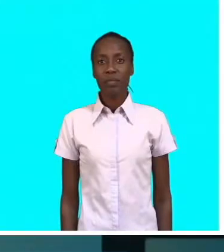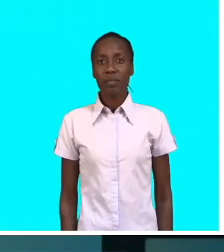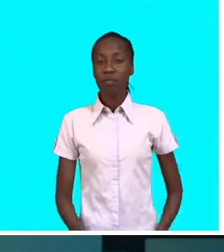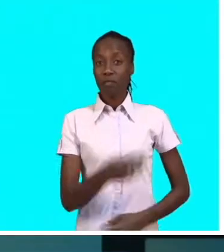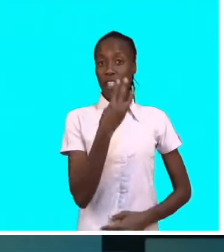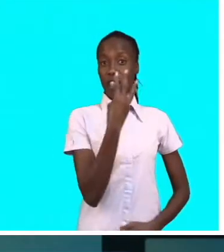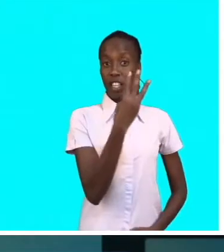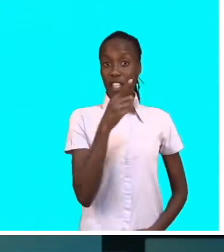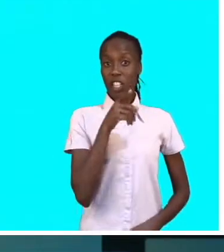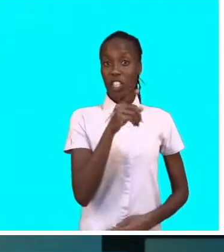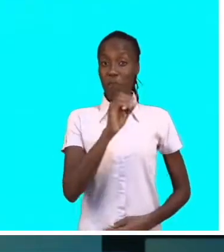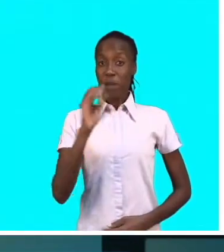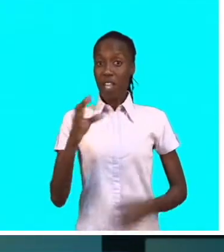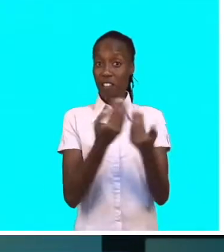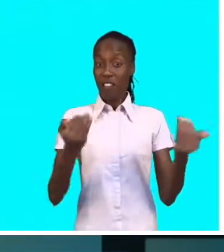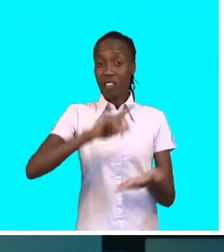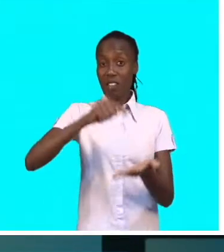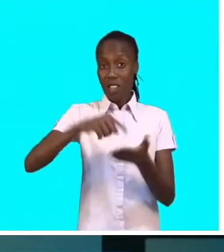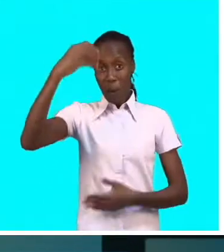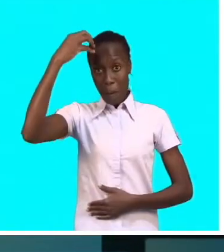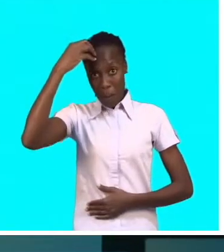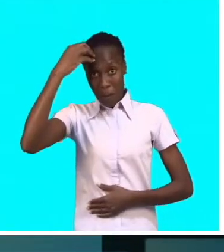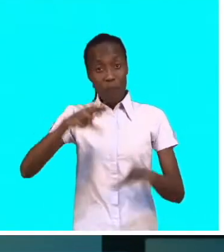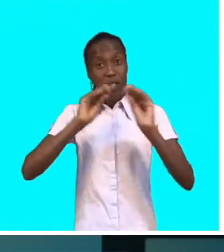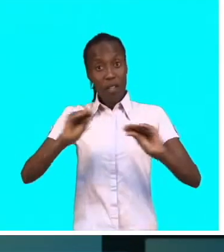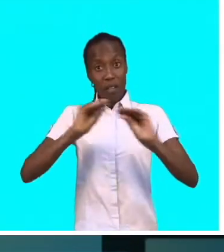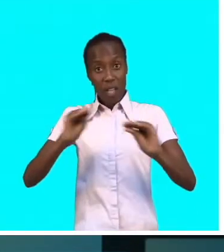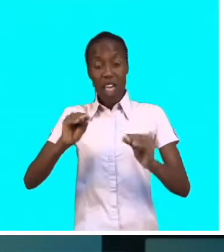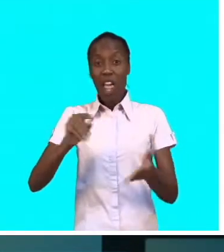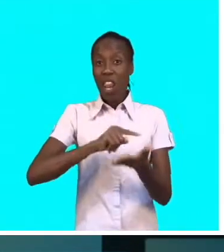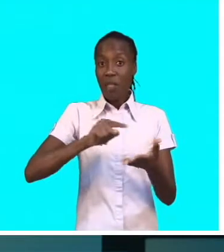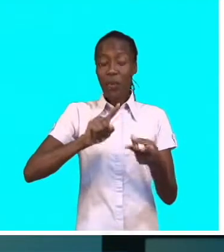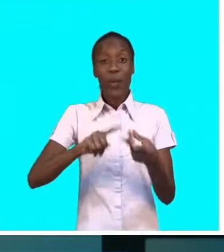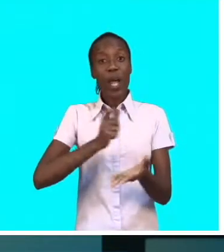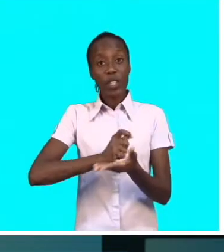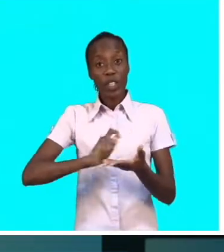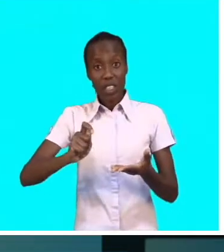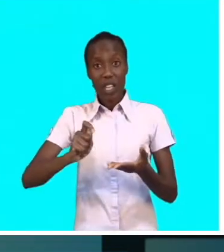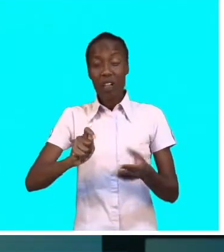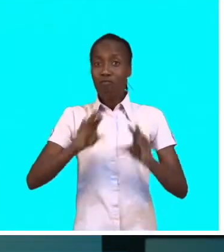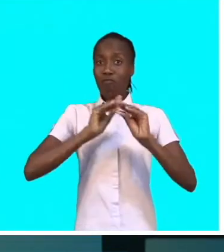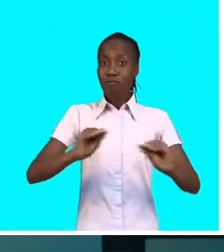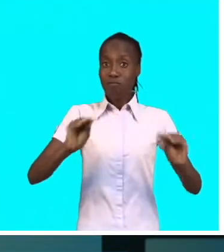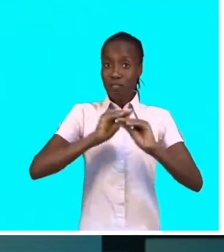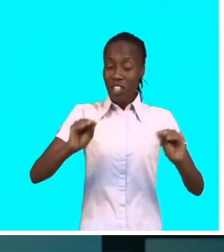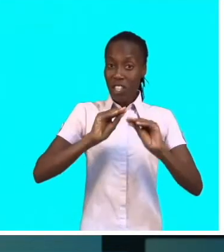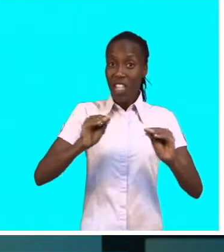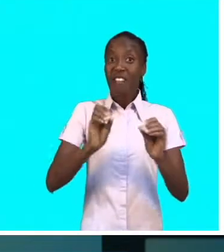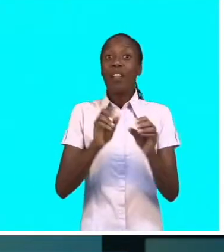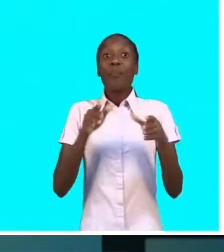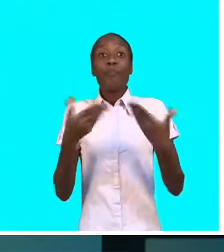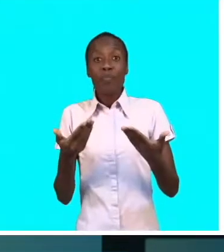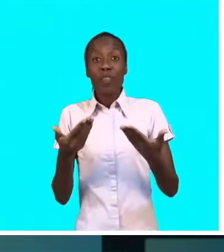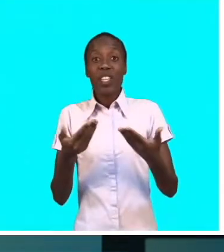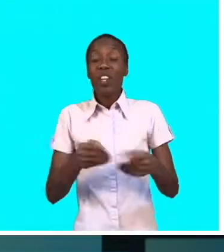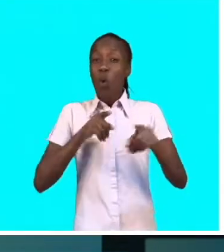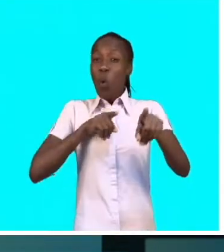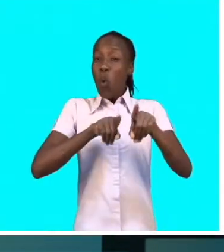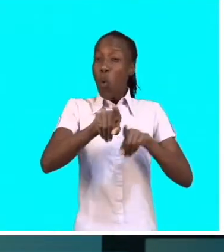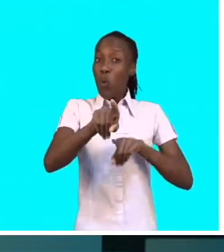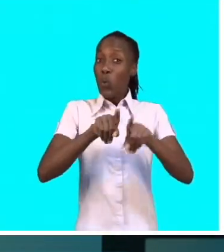3.000 crianças da cidade de Maputo serão treinadas em leitura escrita. A capacitação será feita em forma de